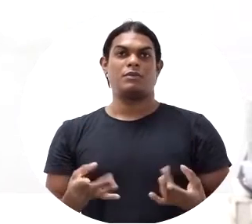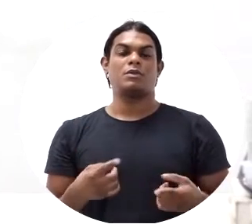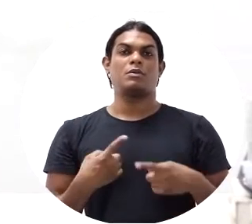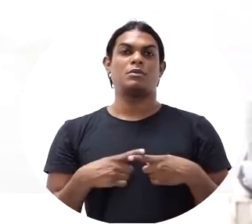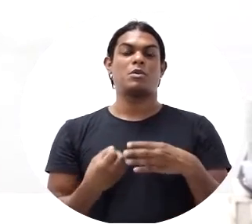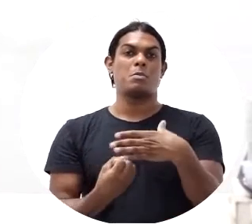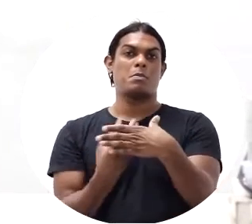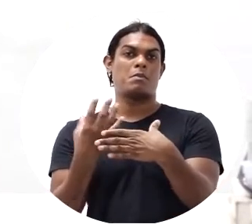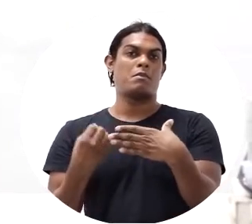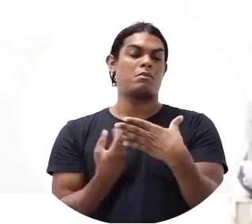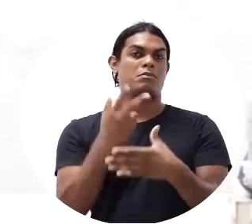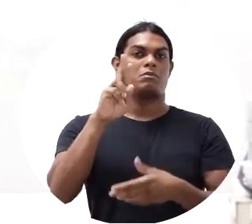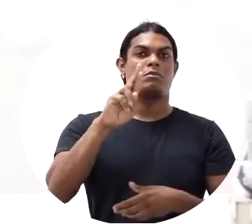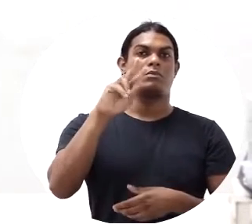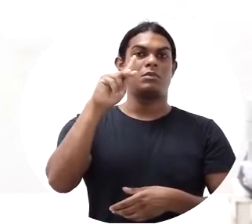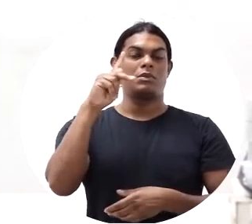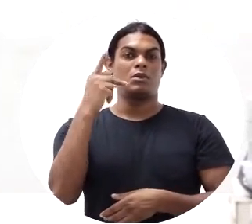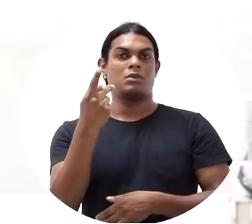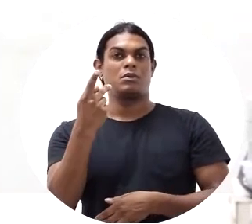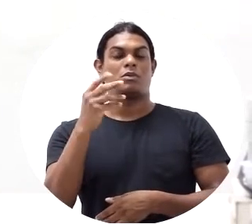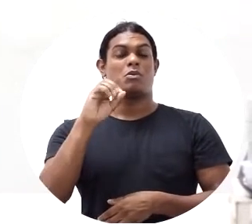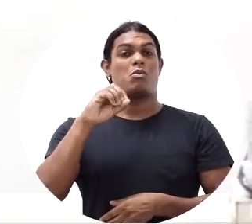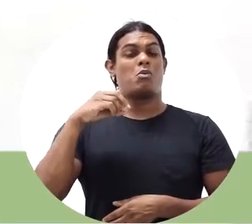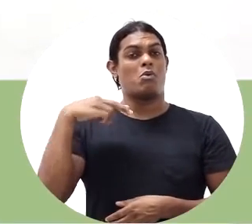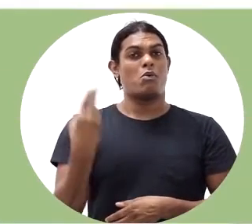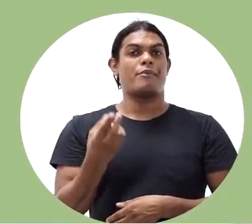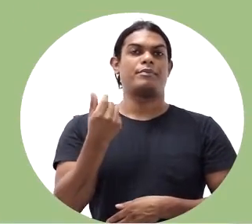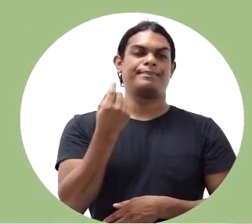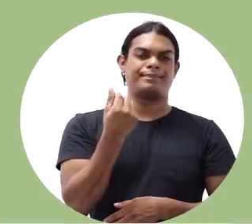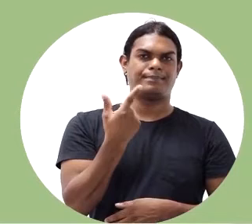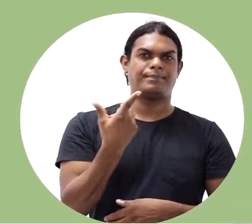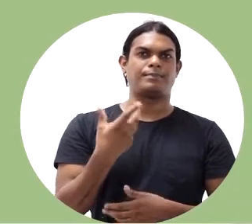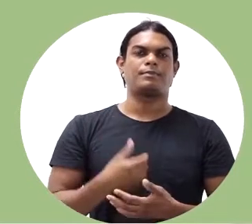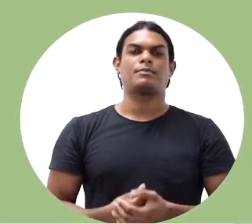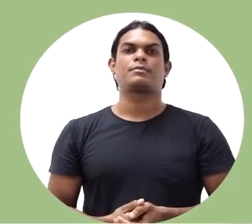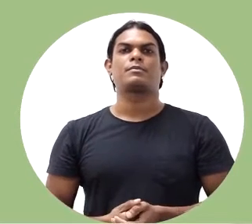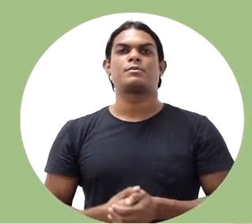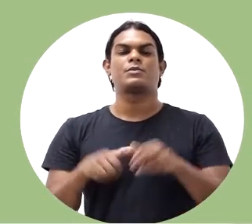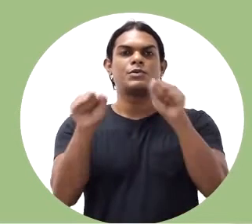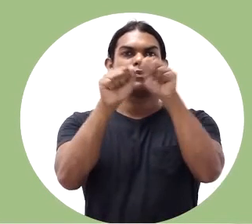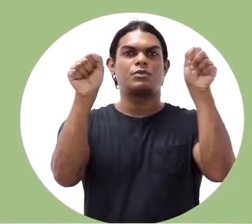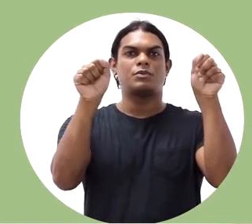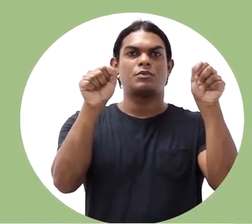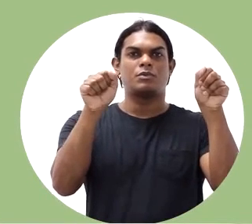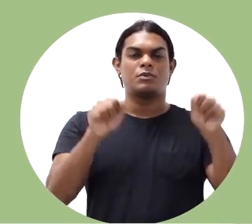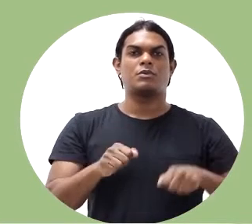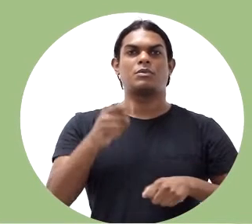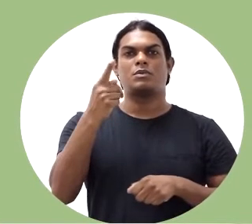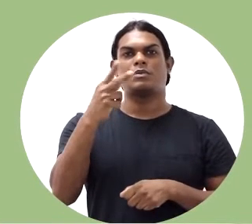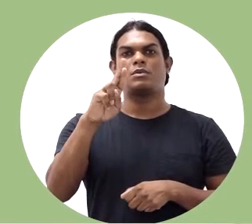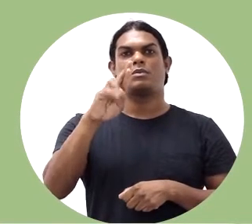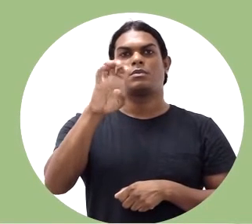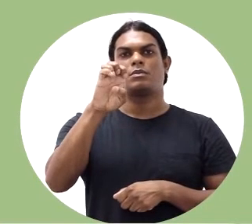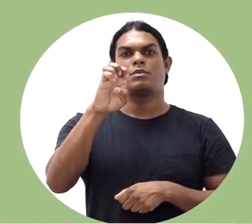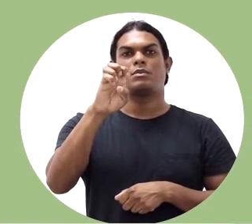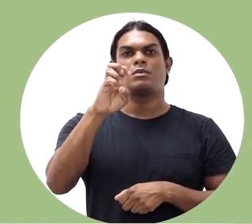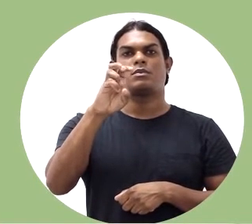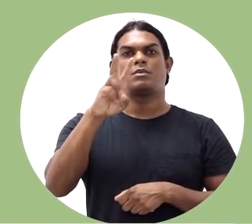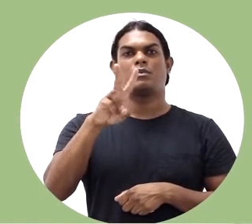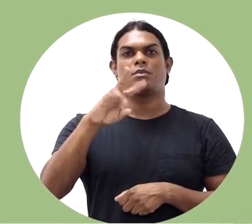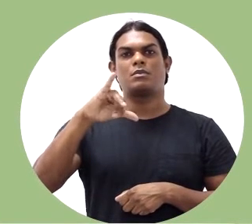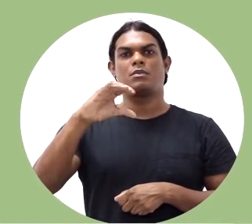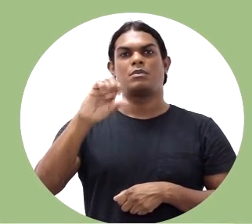Pode ser produção, recursos humanos ou finanças. O sistema de previsão de vendas é um conjunto